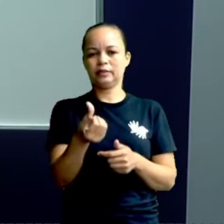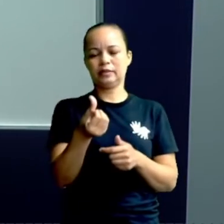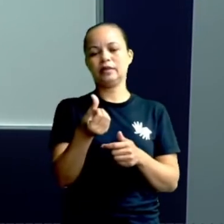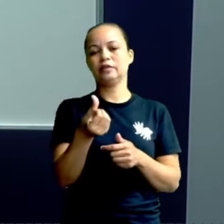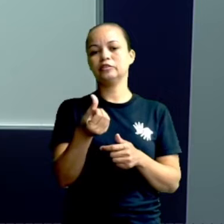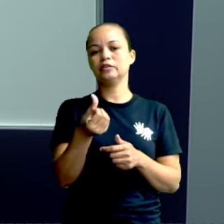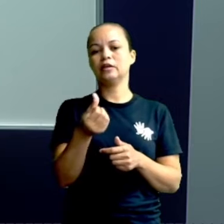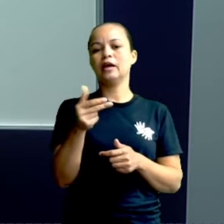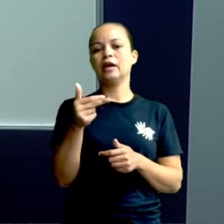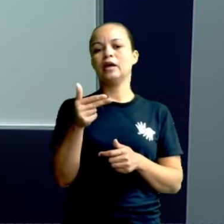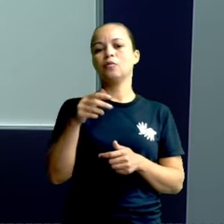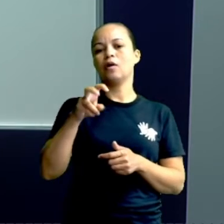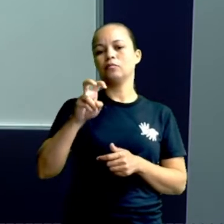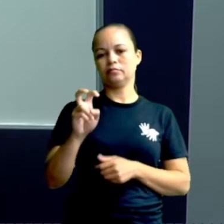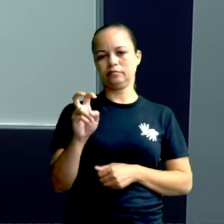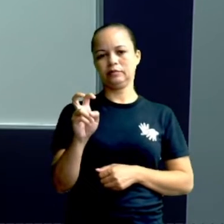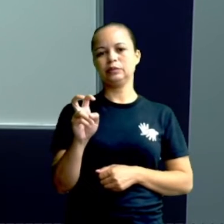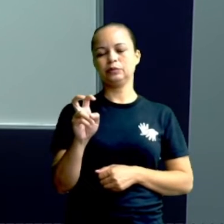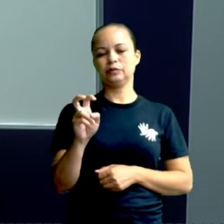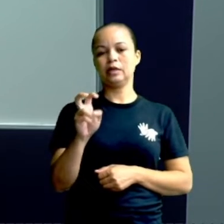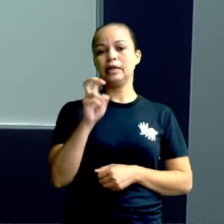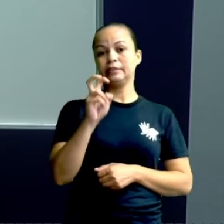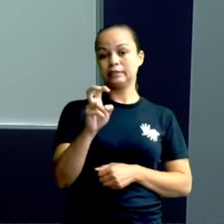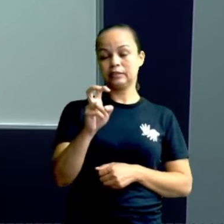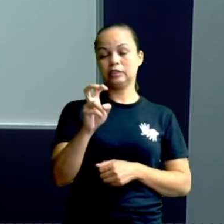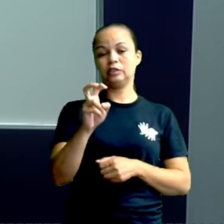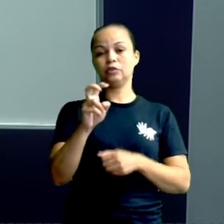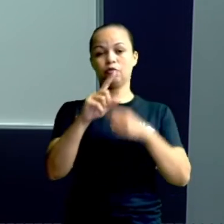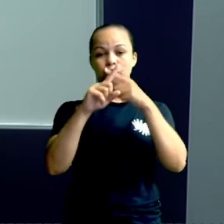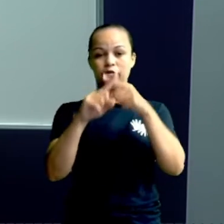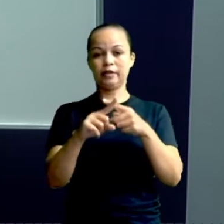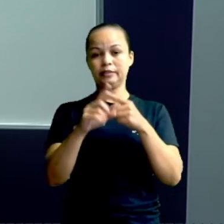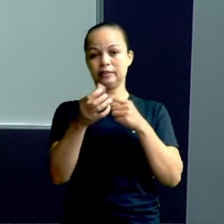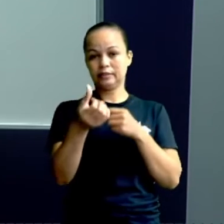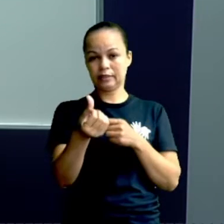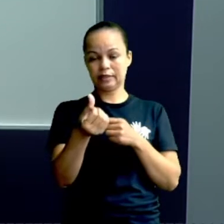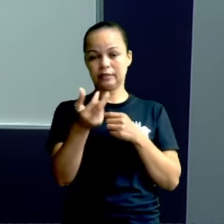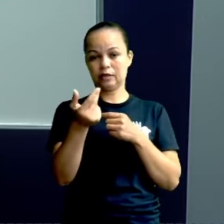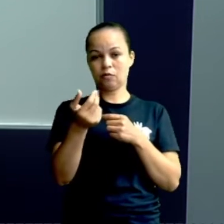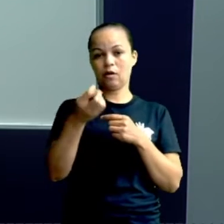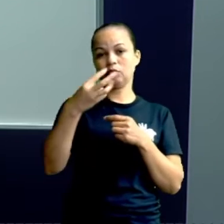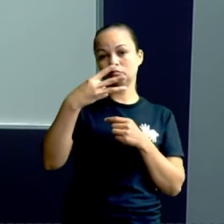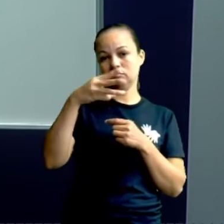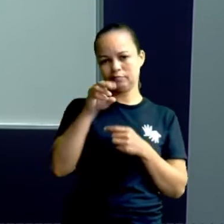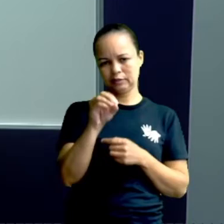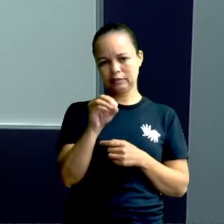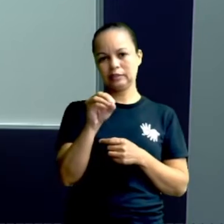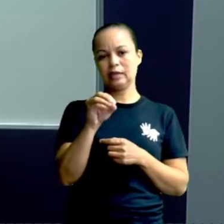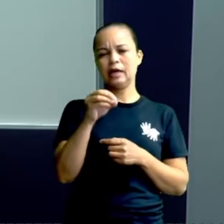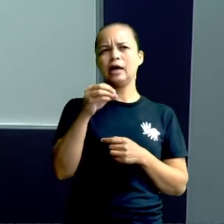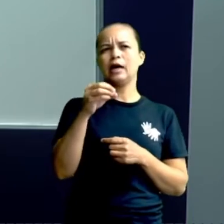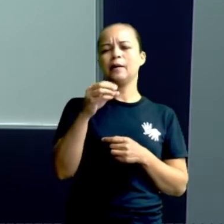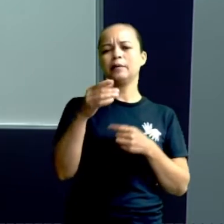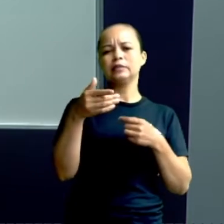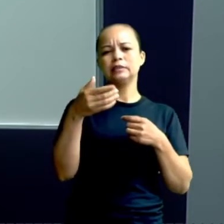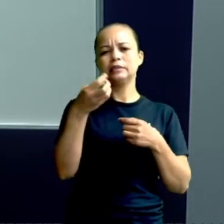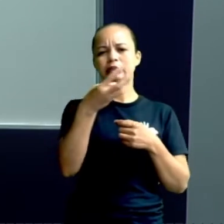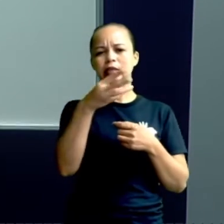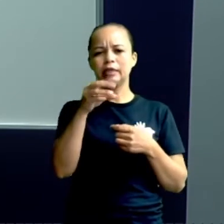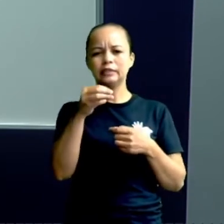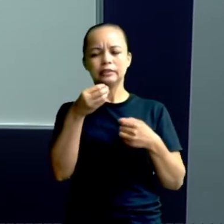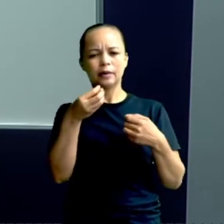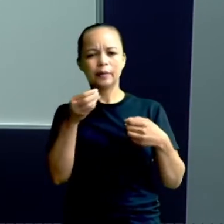é 5. 5 vezes 6 é 30, gente. 30, para chegar